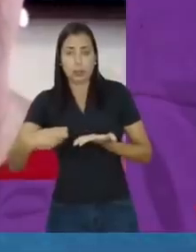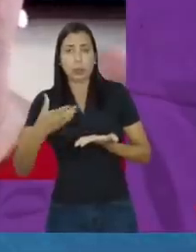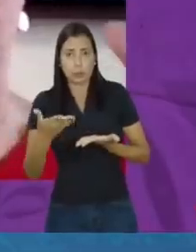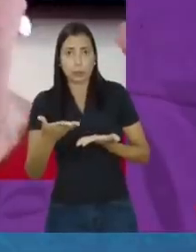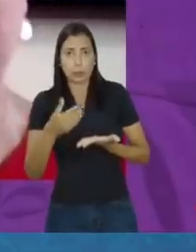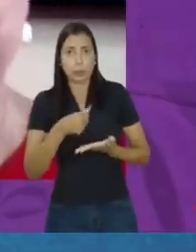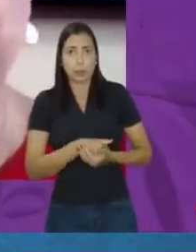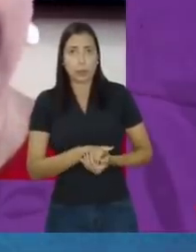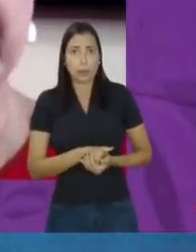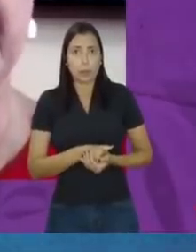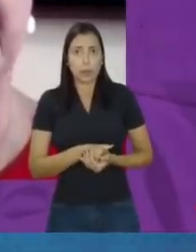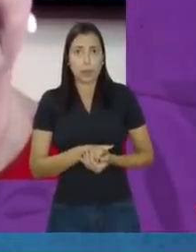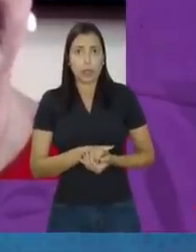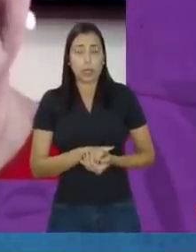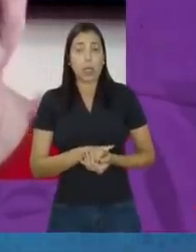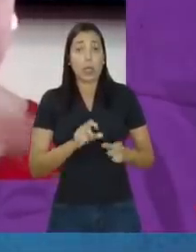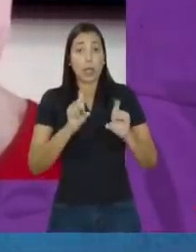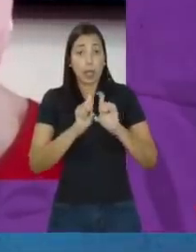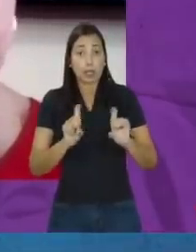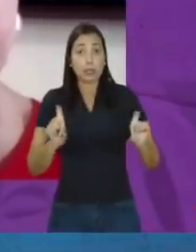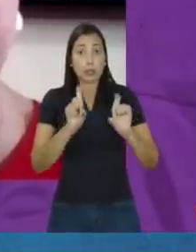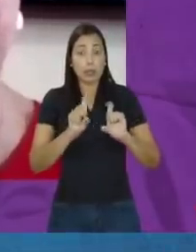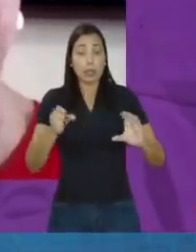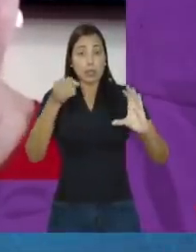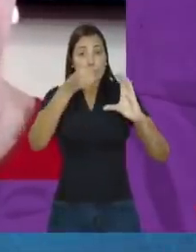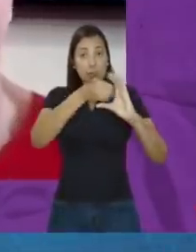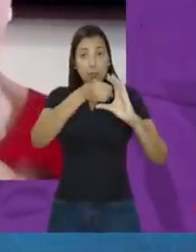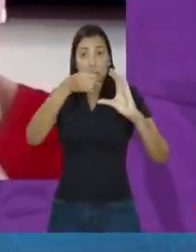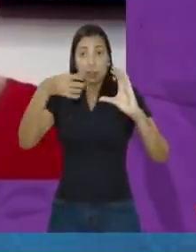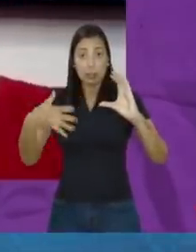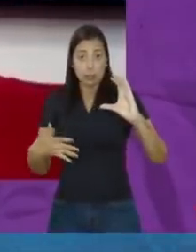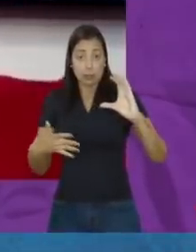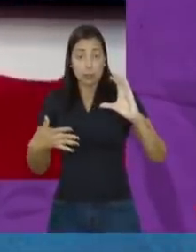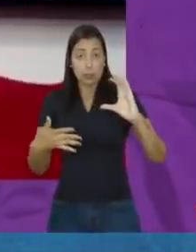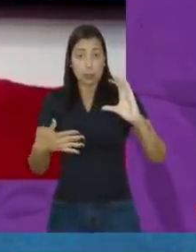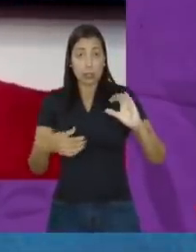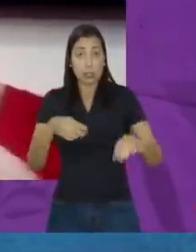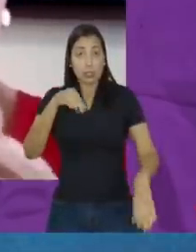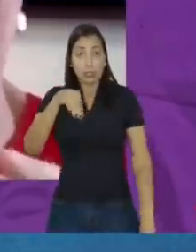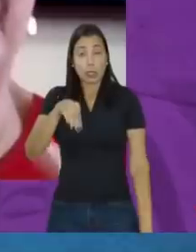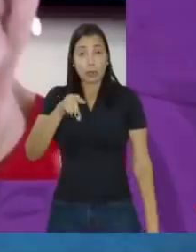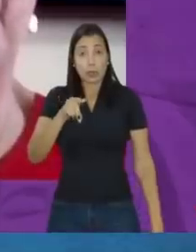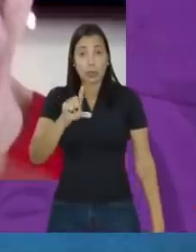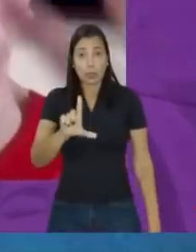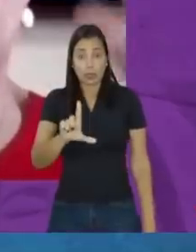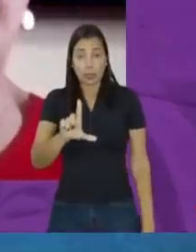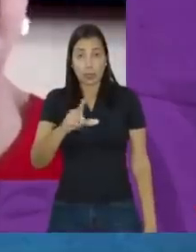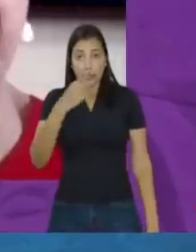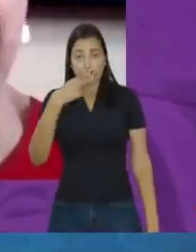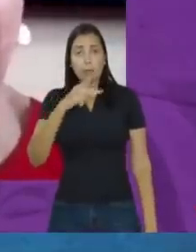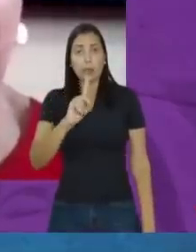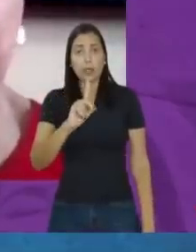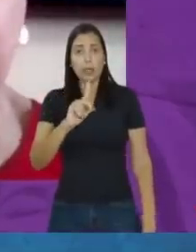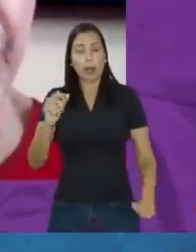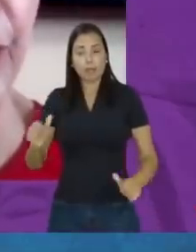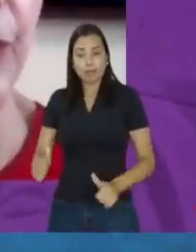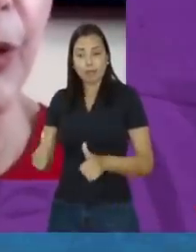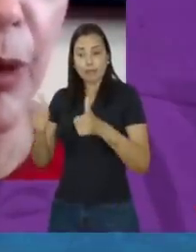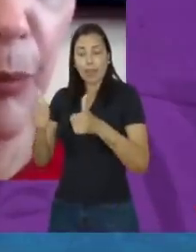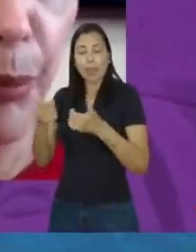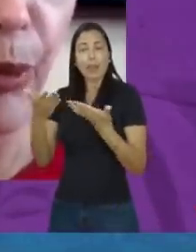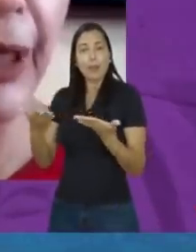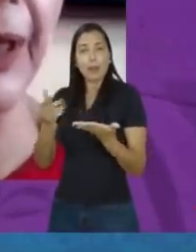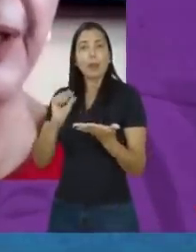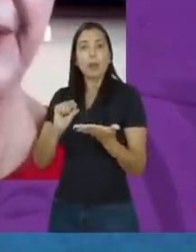tá, as frases características do MBL para me qualificar